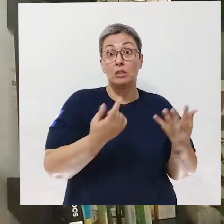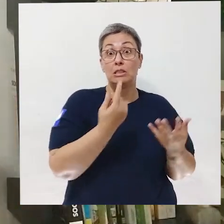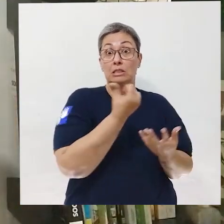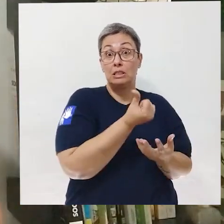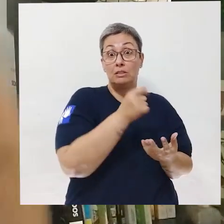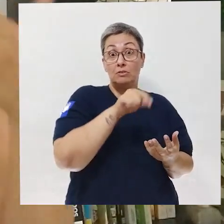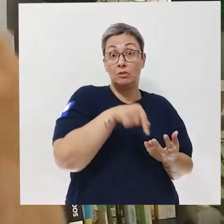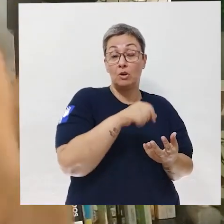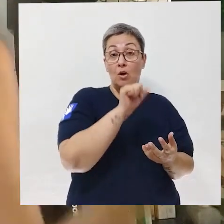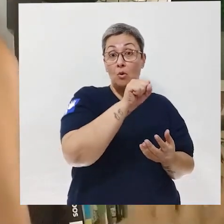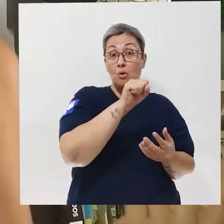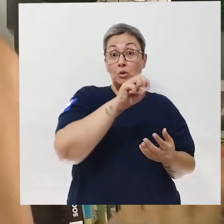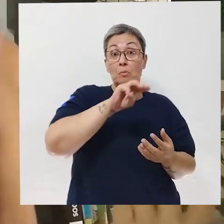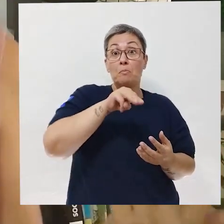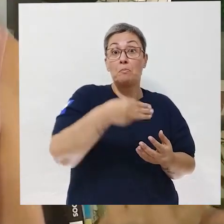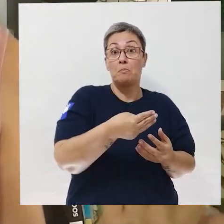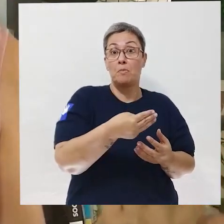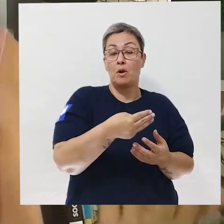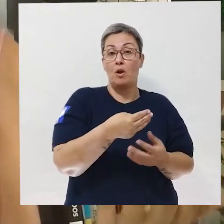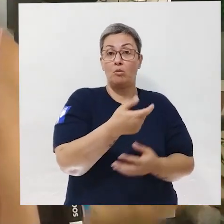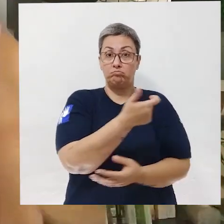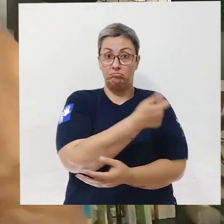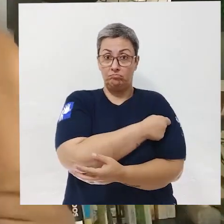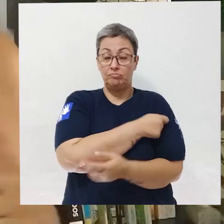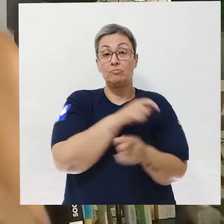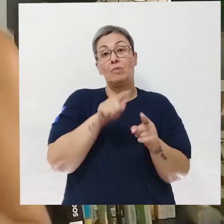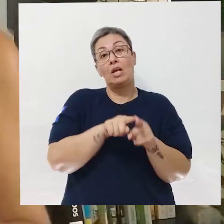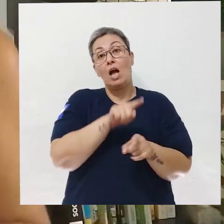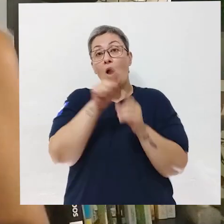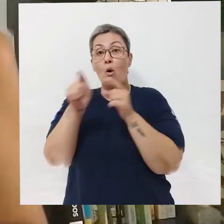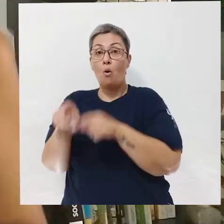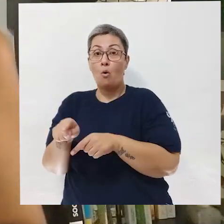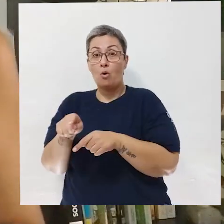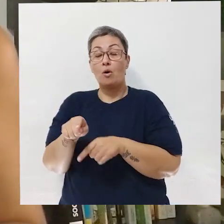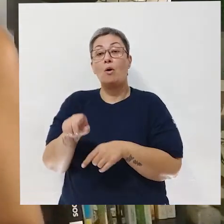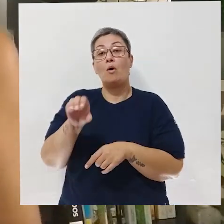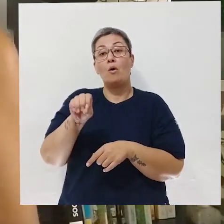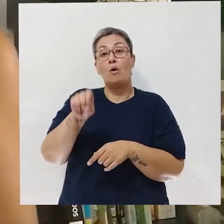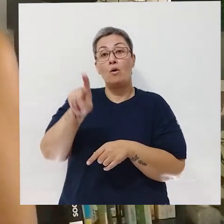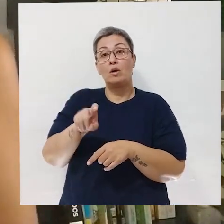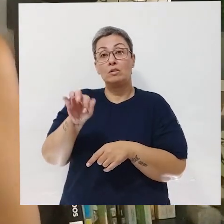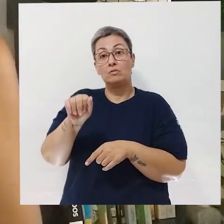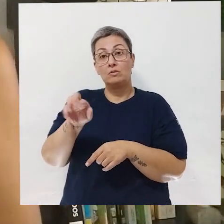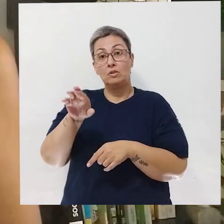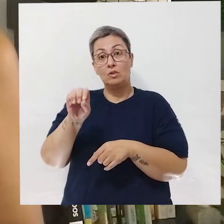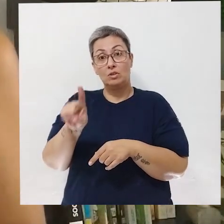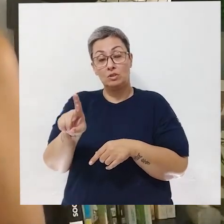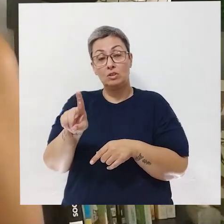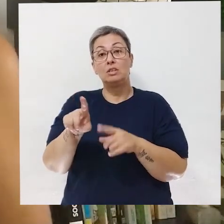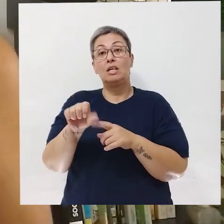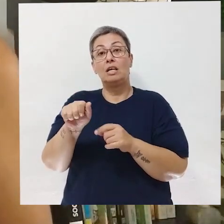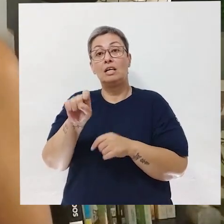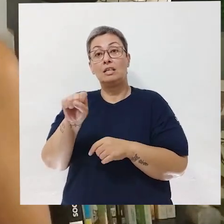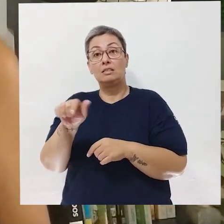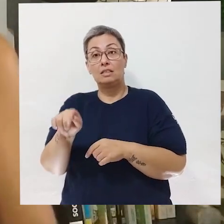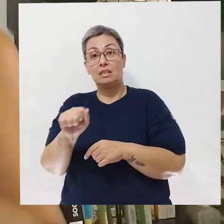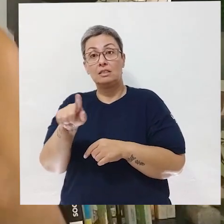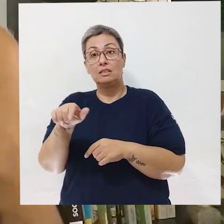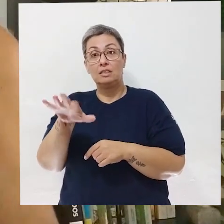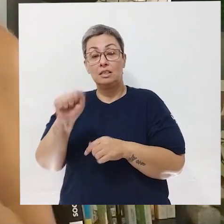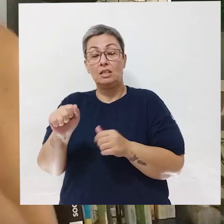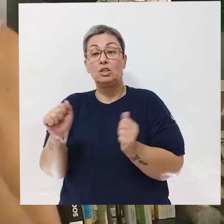doses. E a gente tem também a vacina Oxford AstraZeneca, em parceria com a Fiocruz, que já